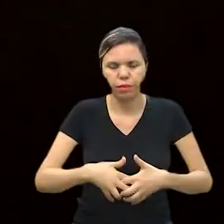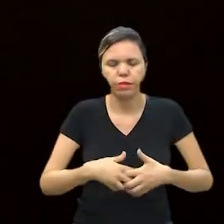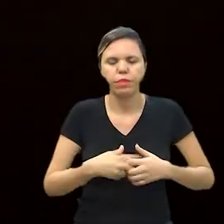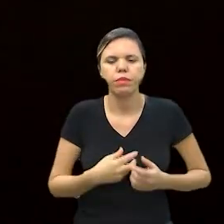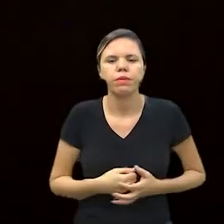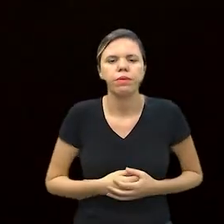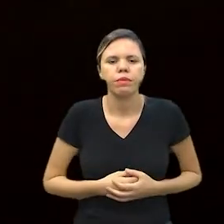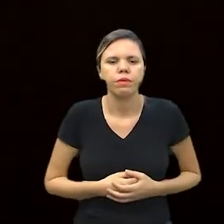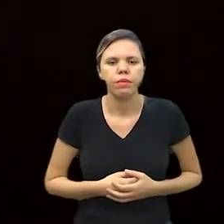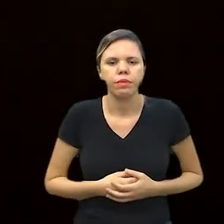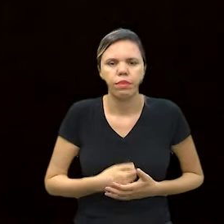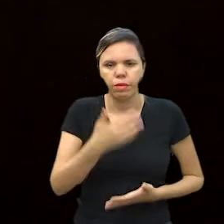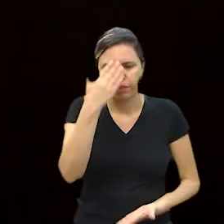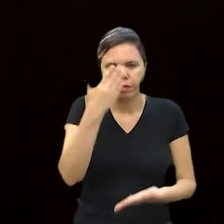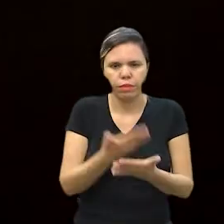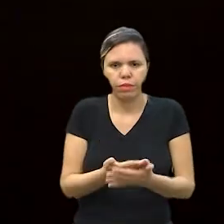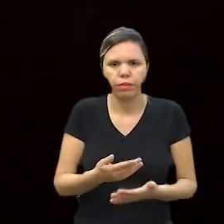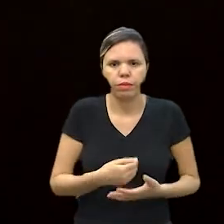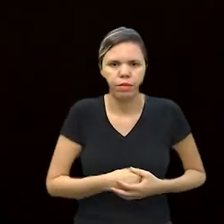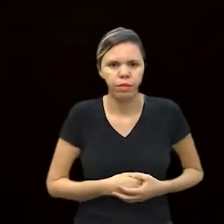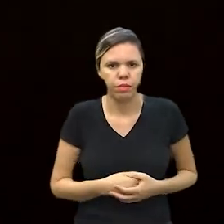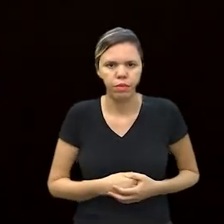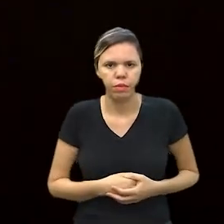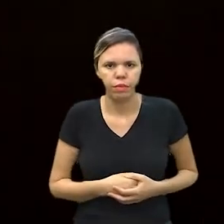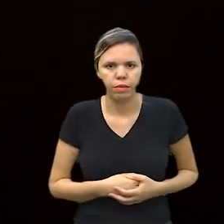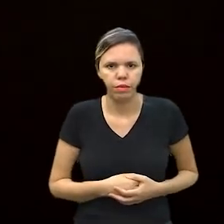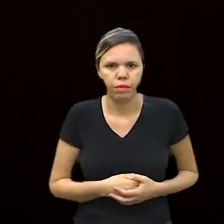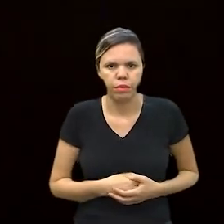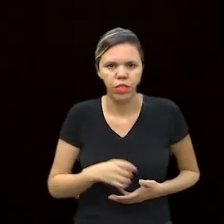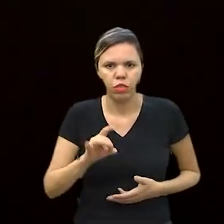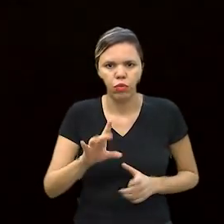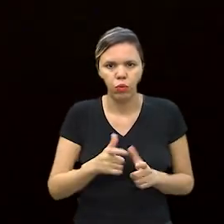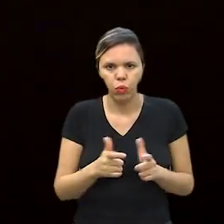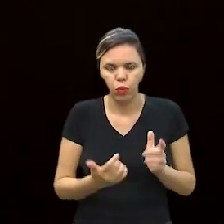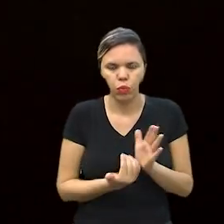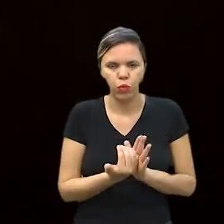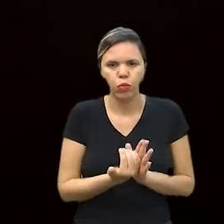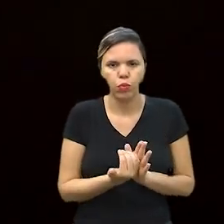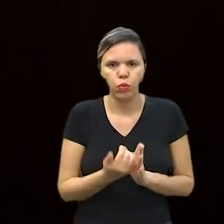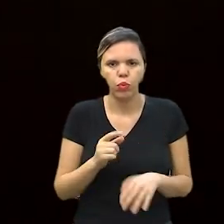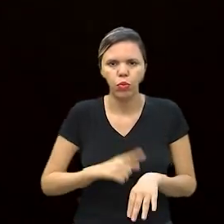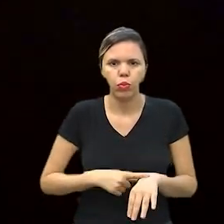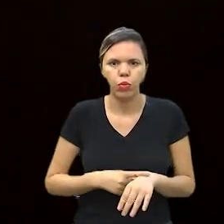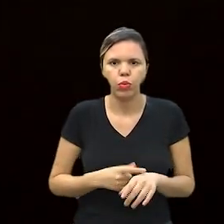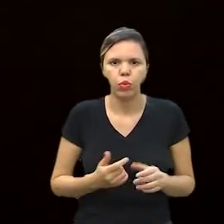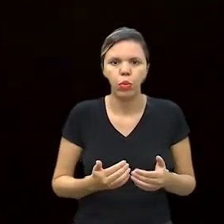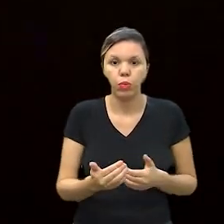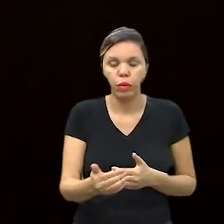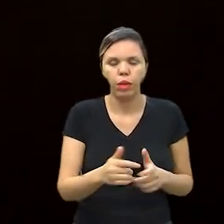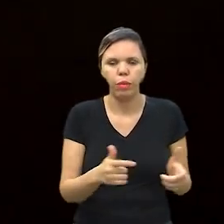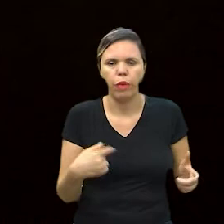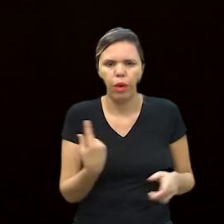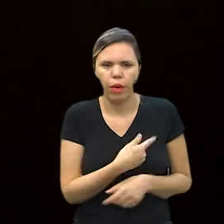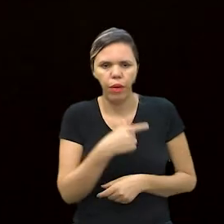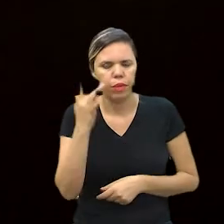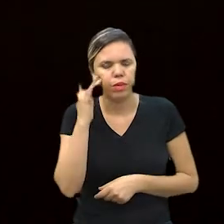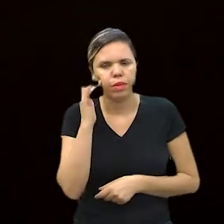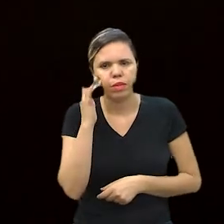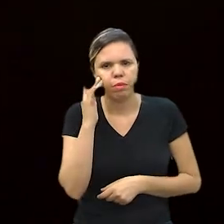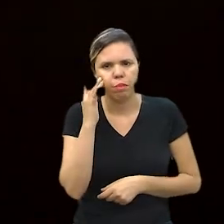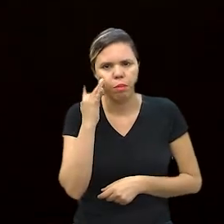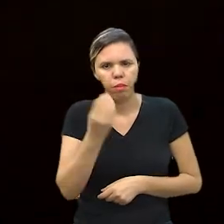reflexão? Eu acredito que isso só vai crescer com o tempo, né? Eu acho que a gente